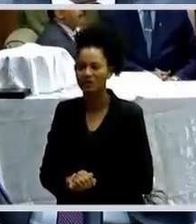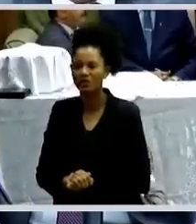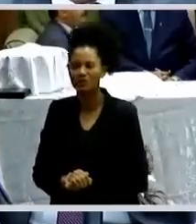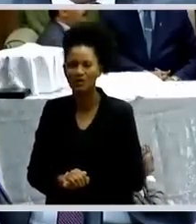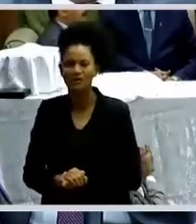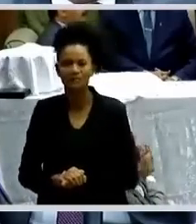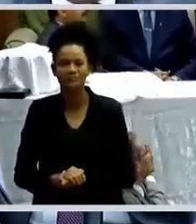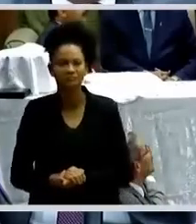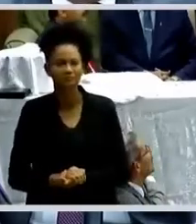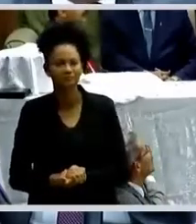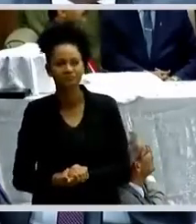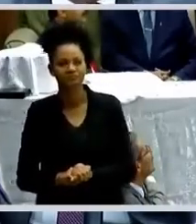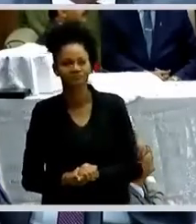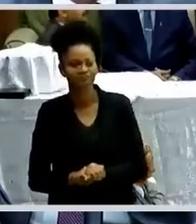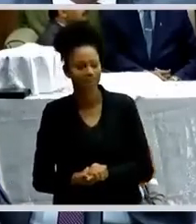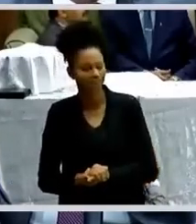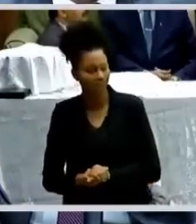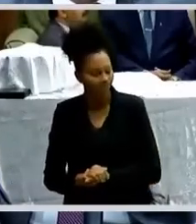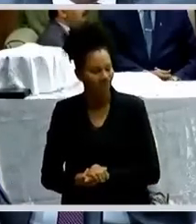Foi atrás de Pedro,